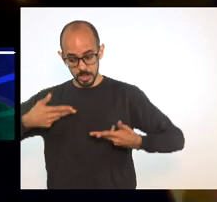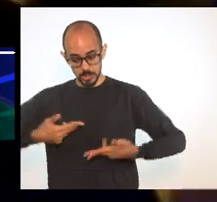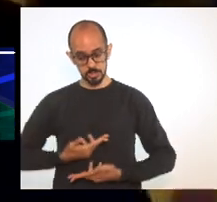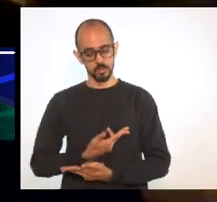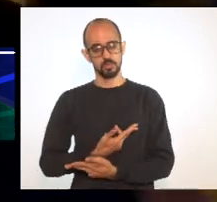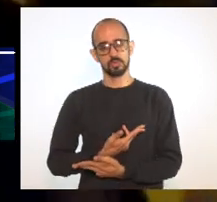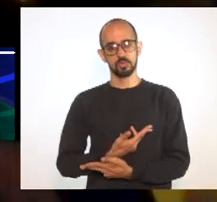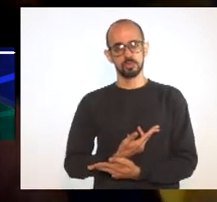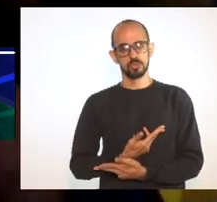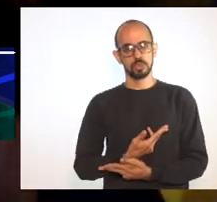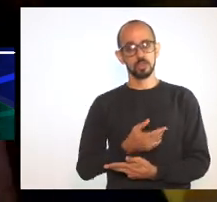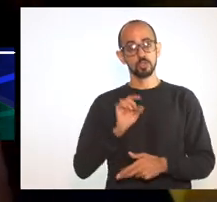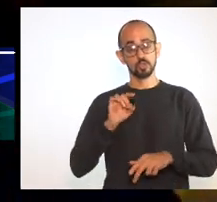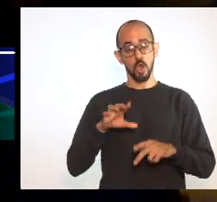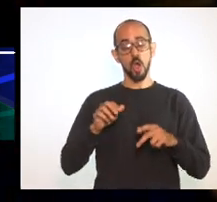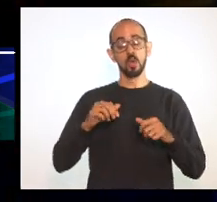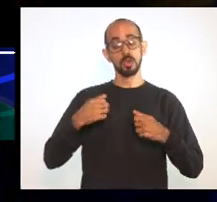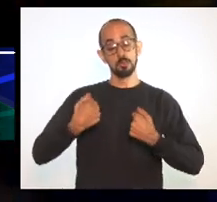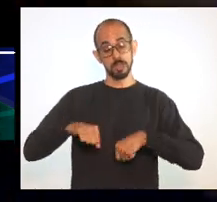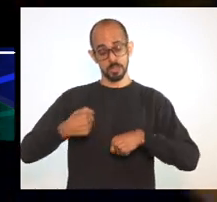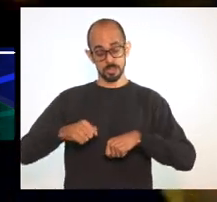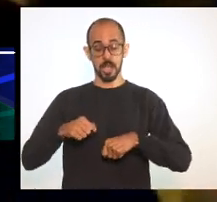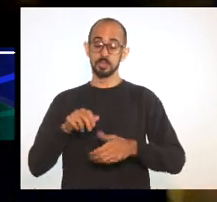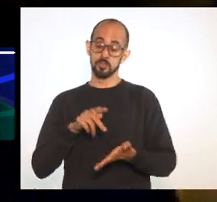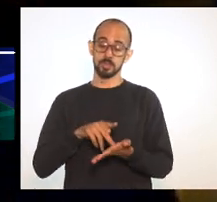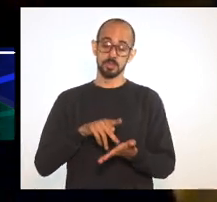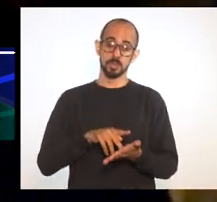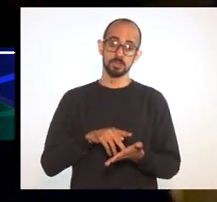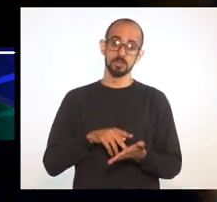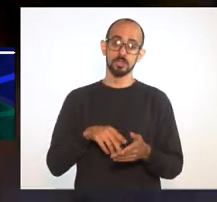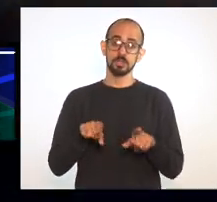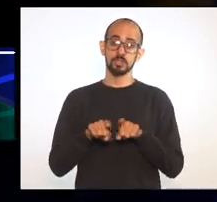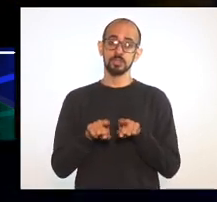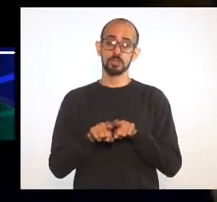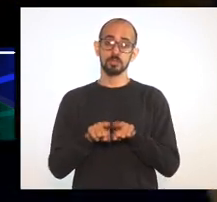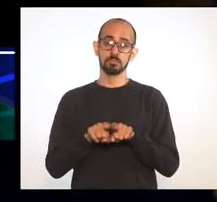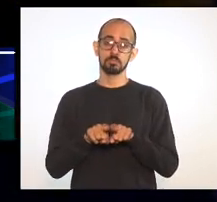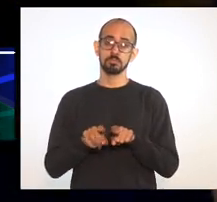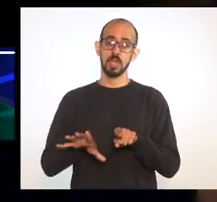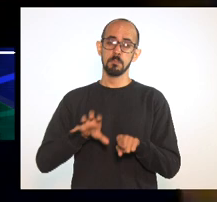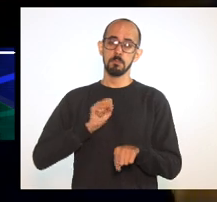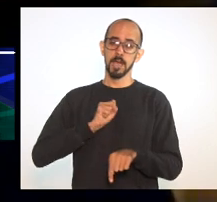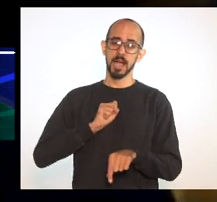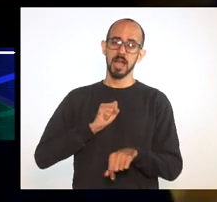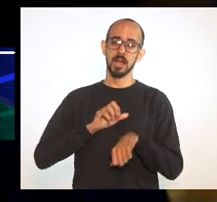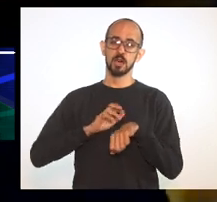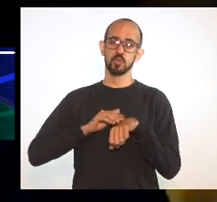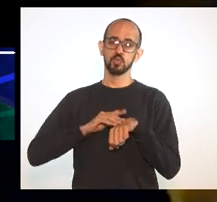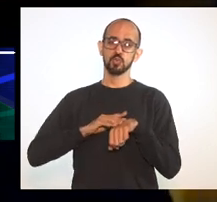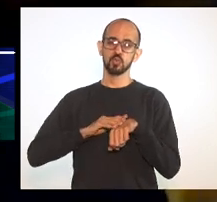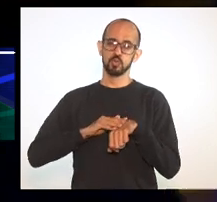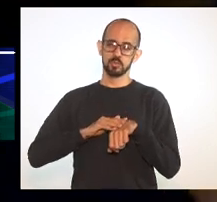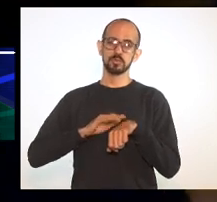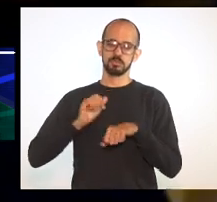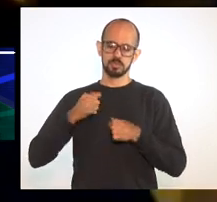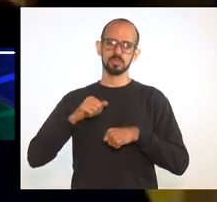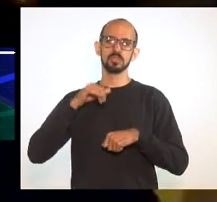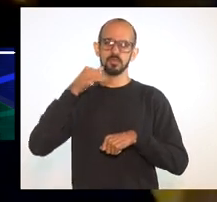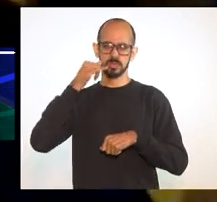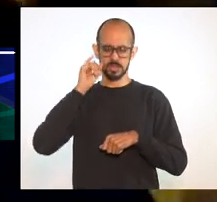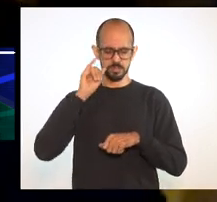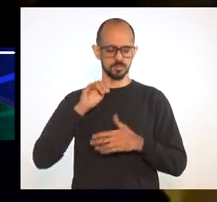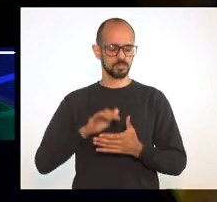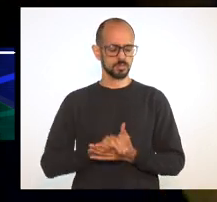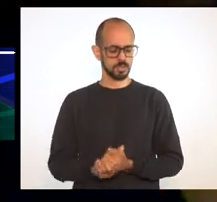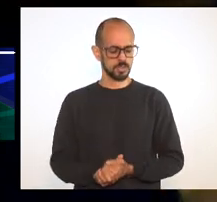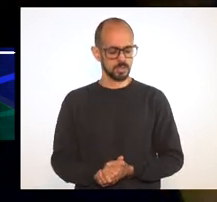ser as indispensáveis, um mínimo de infecções resultantes da própria intervenção, muitas vezes